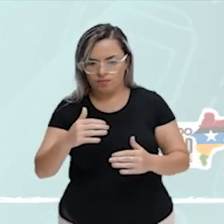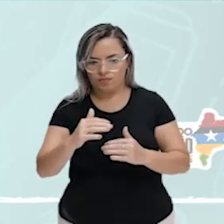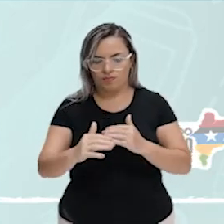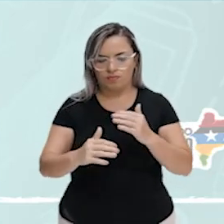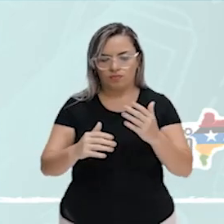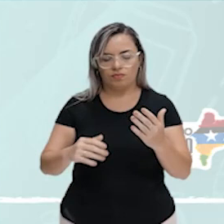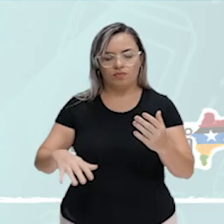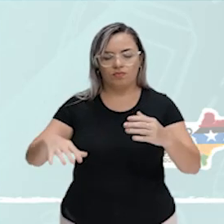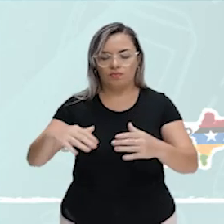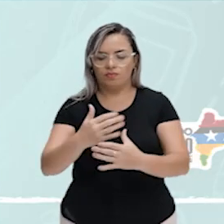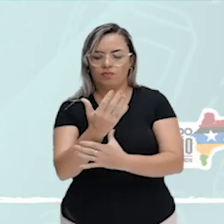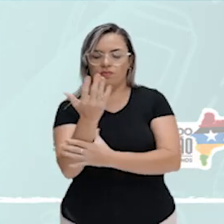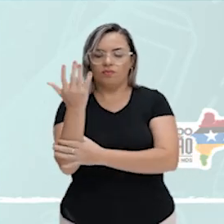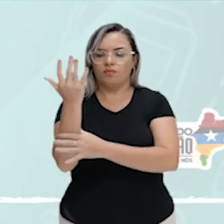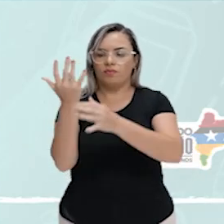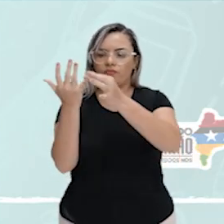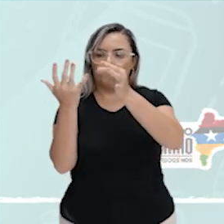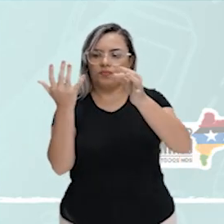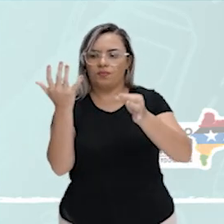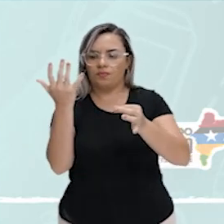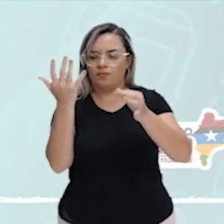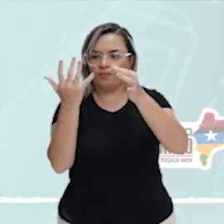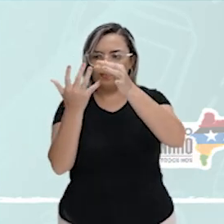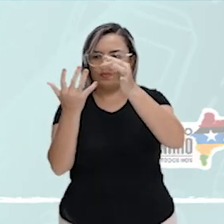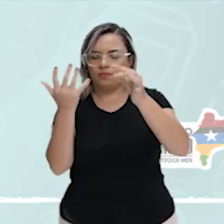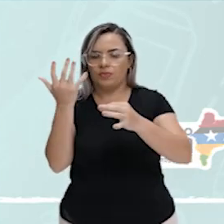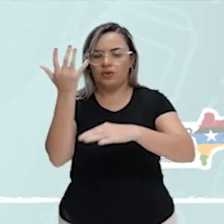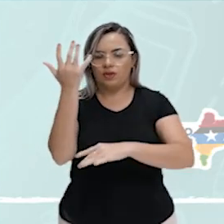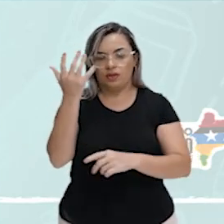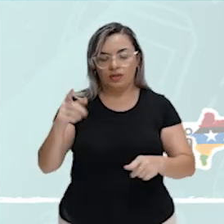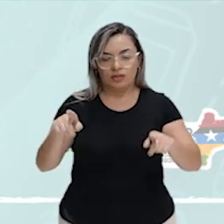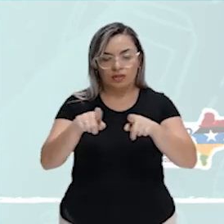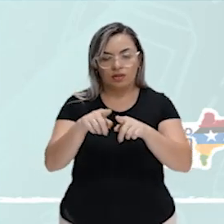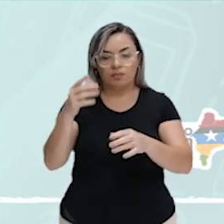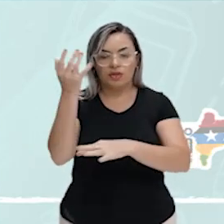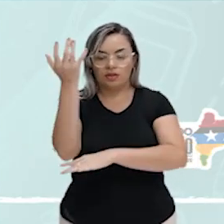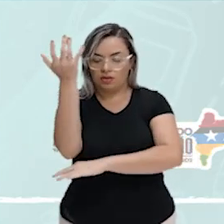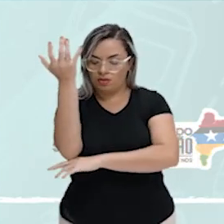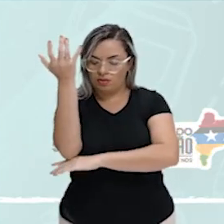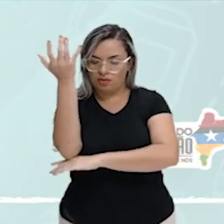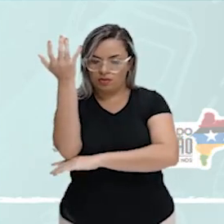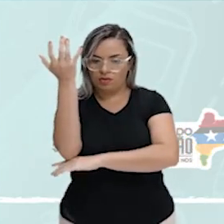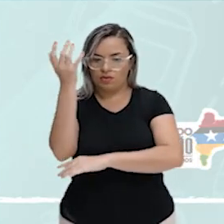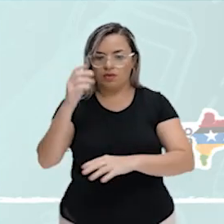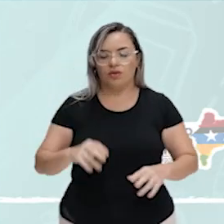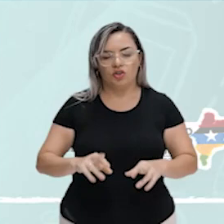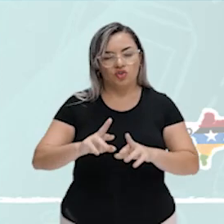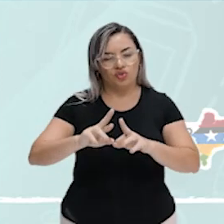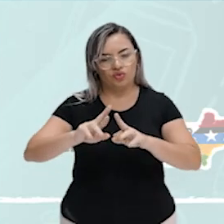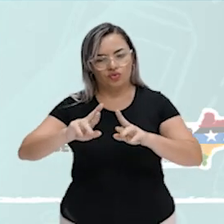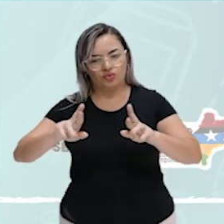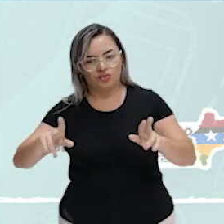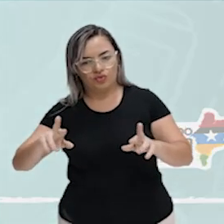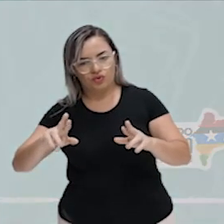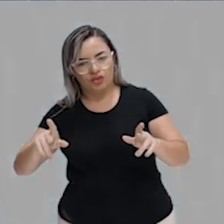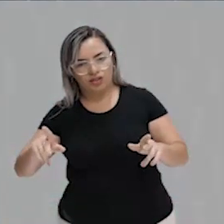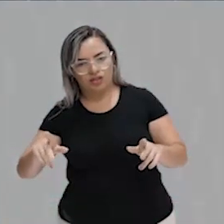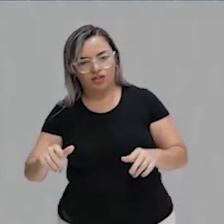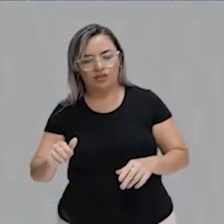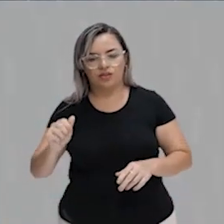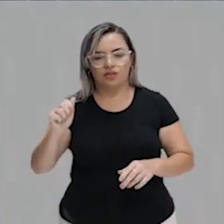desenvolvimento, e a ponta das raízes, ok? Ela exerce um efeito antagônico ao das